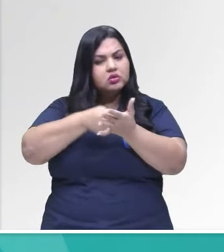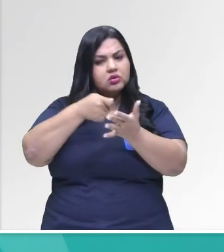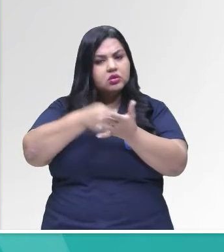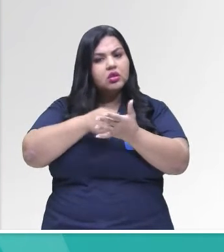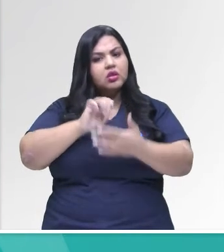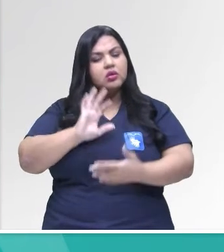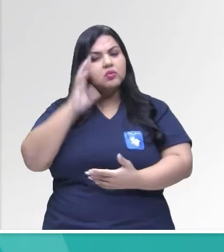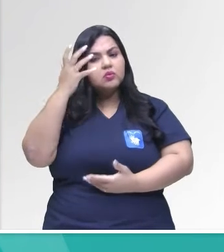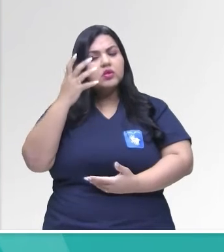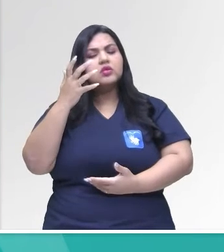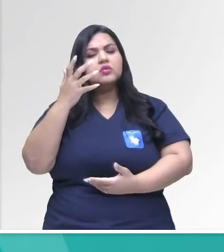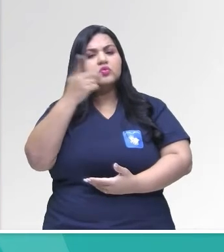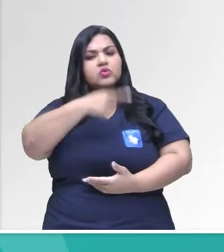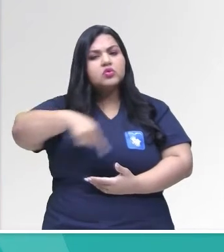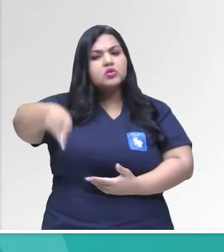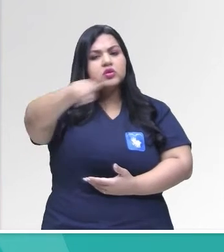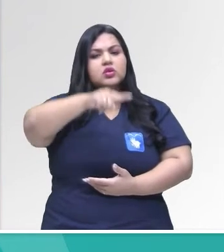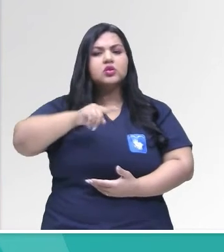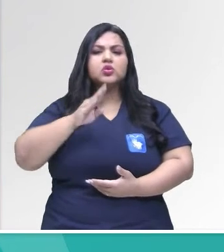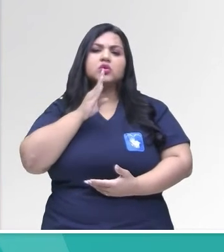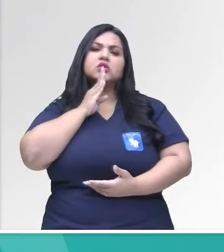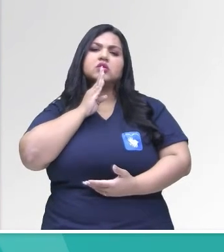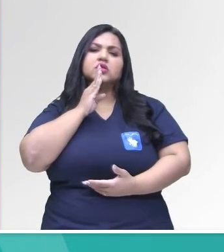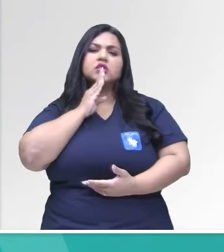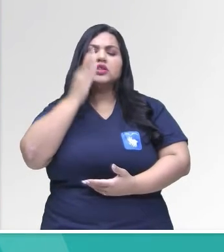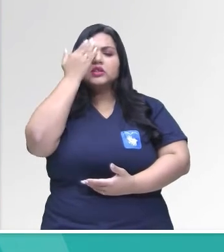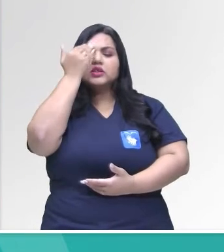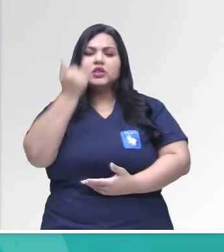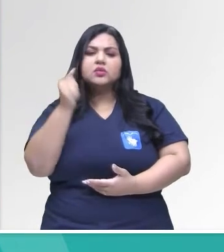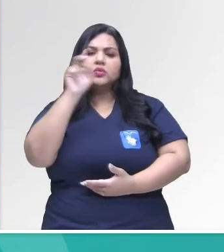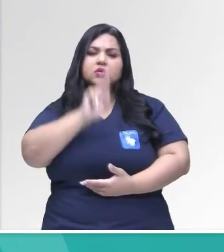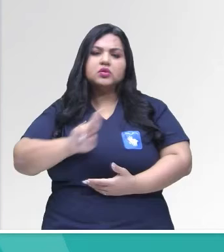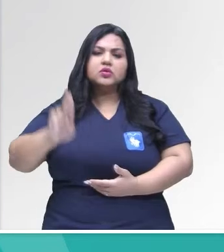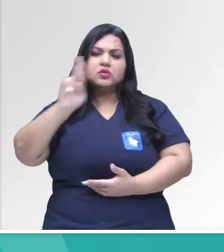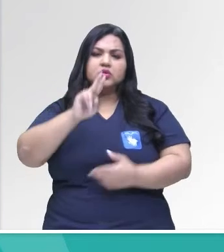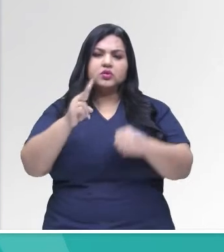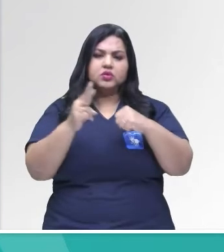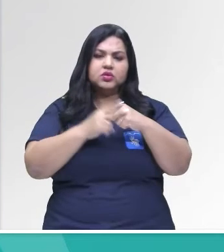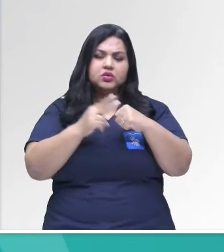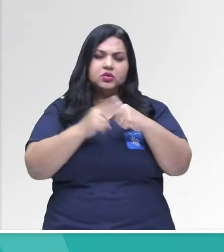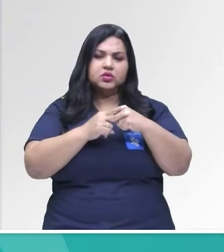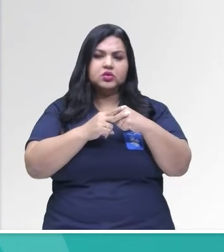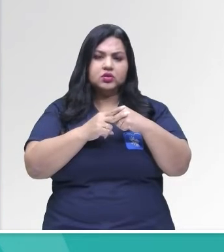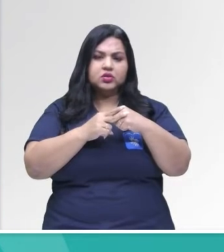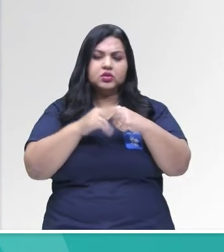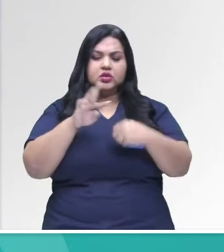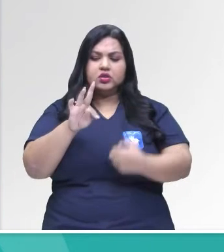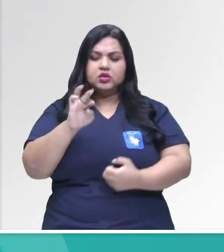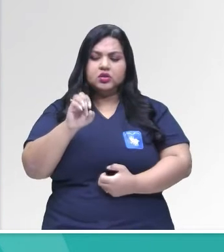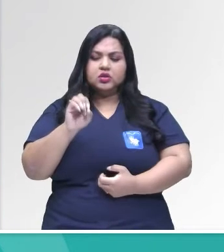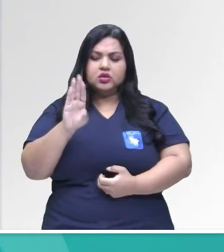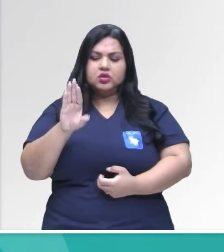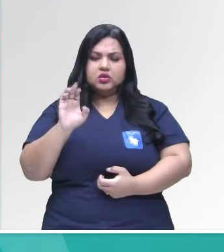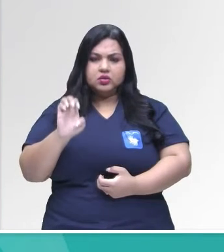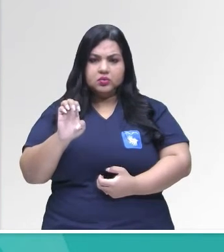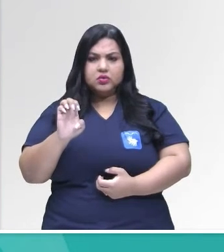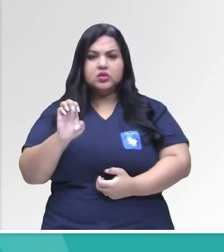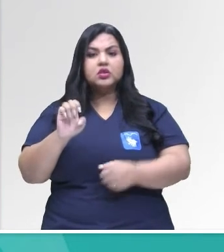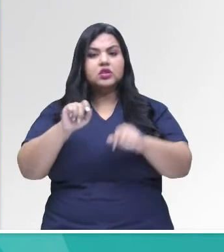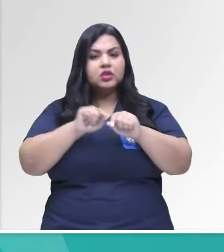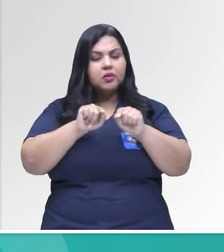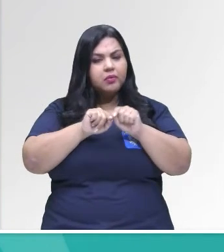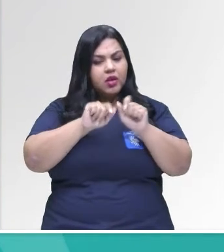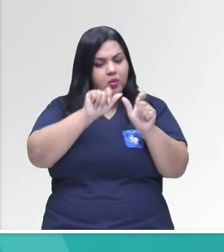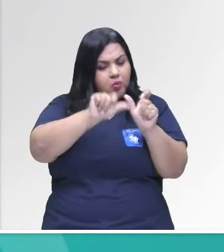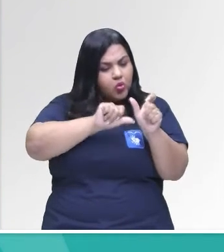vocês conheçam, que vocês saibam utilizar o verbo to be e flexionar corretamente. Viram que